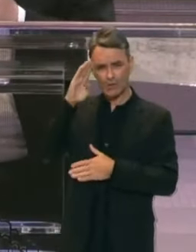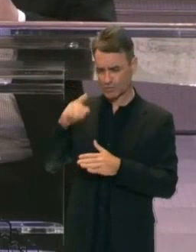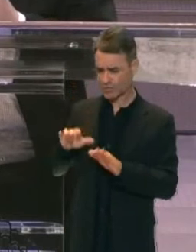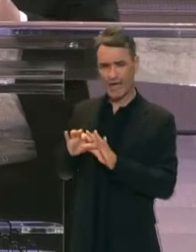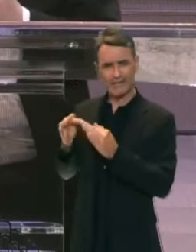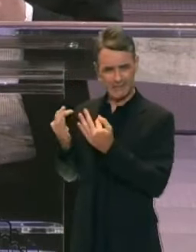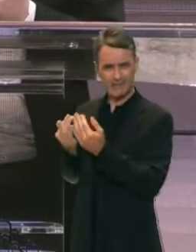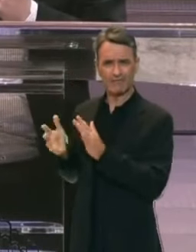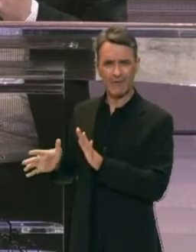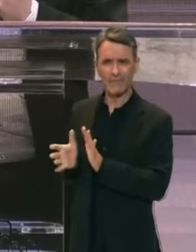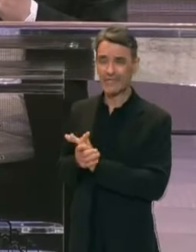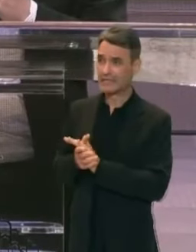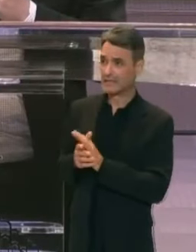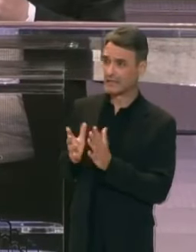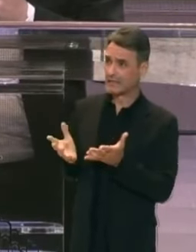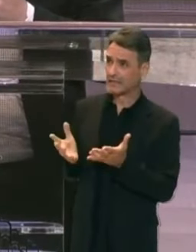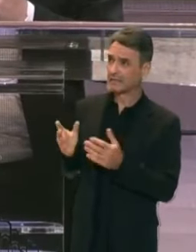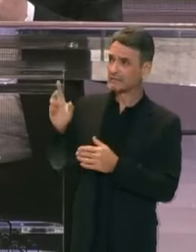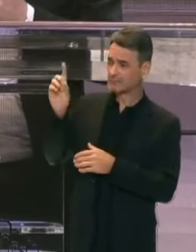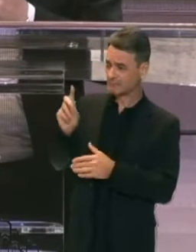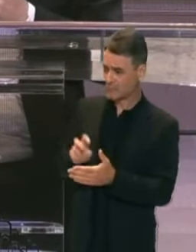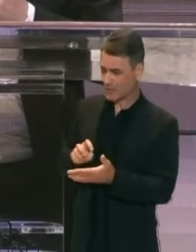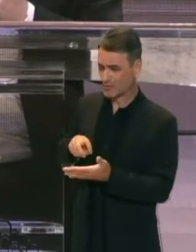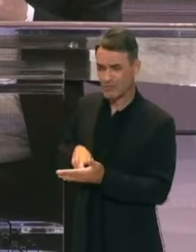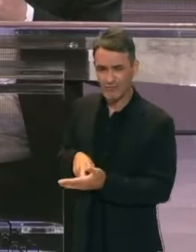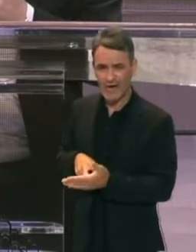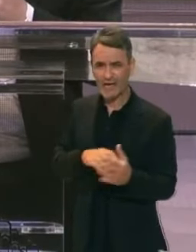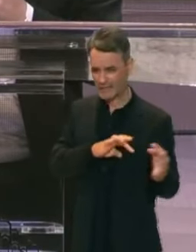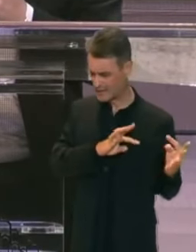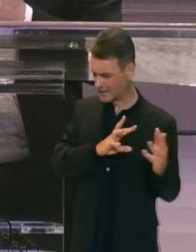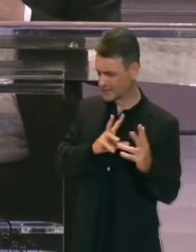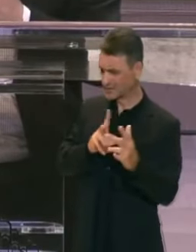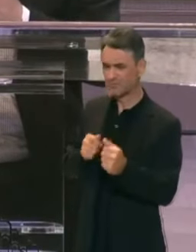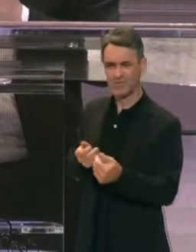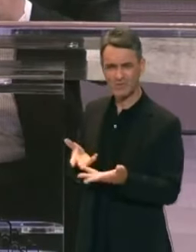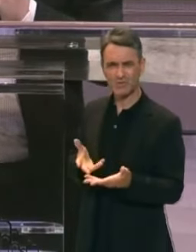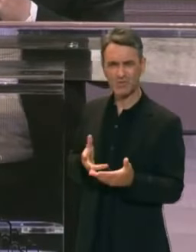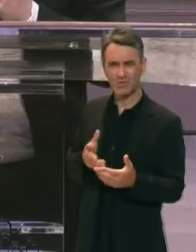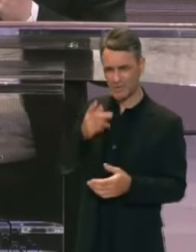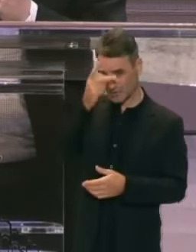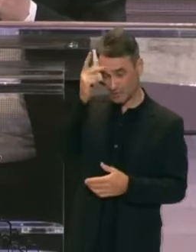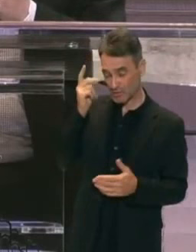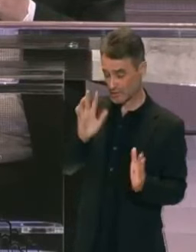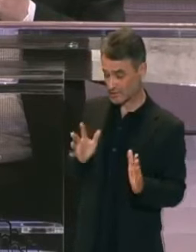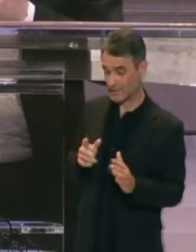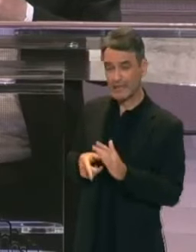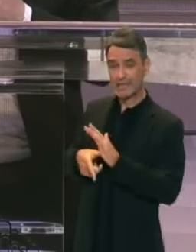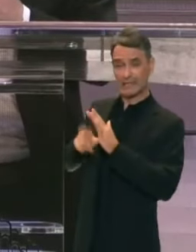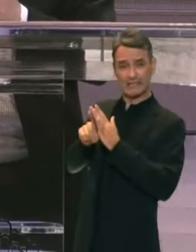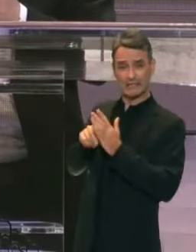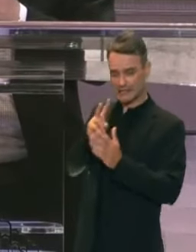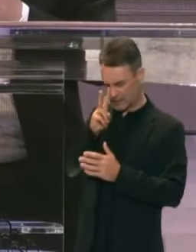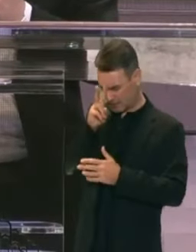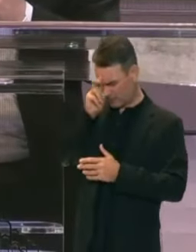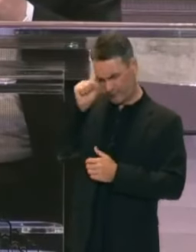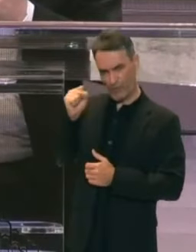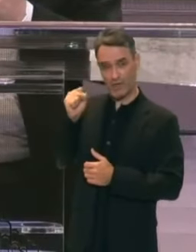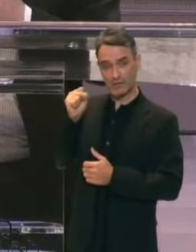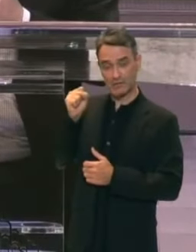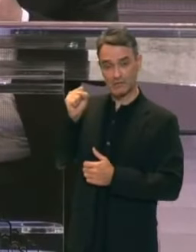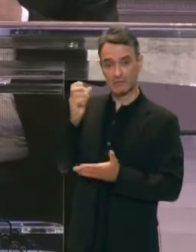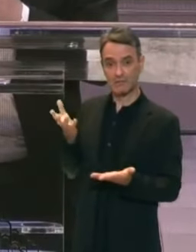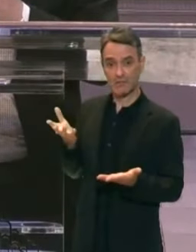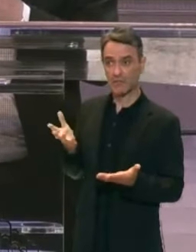os seus braços, e se curvarem os homens que no passado eram fortes, as suas pernas,